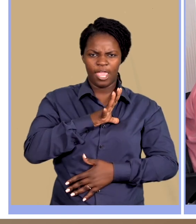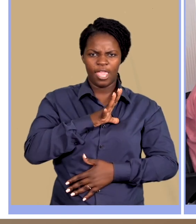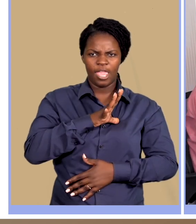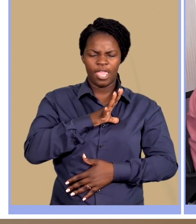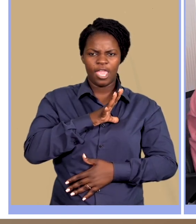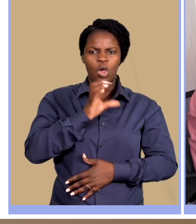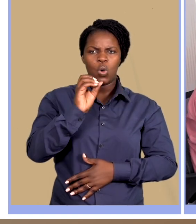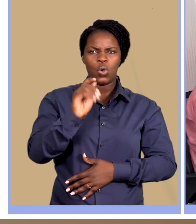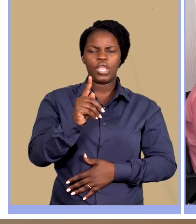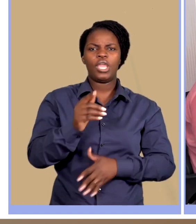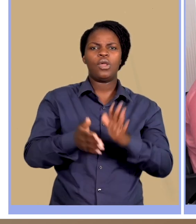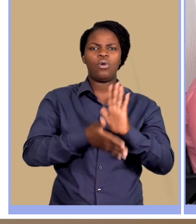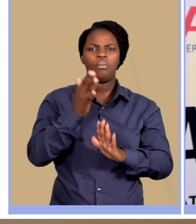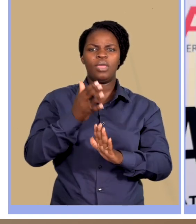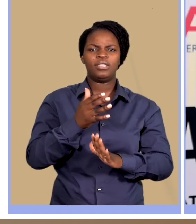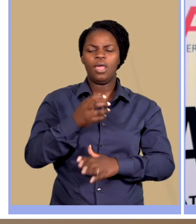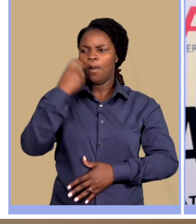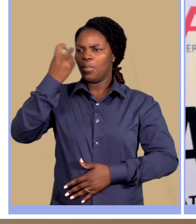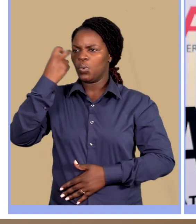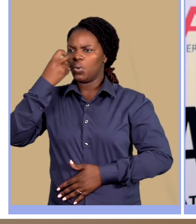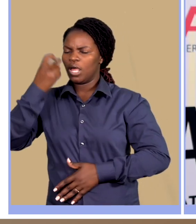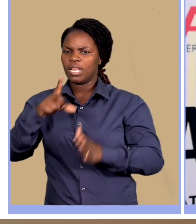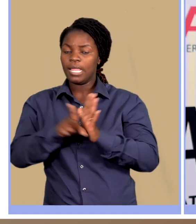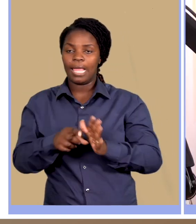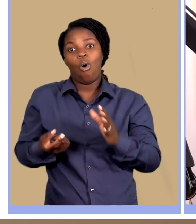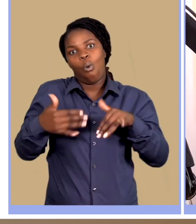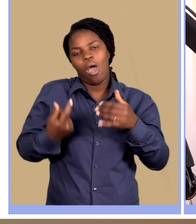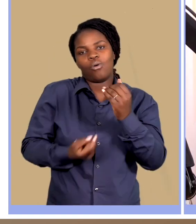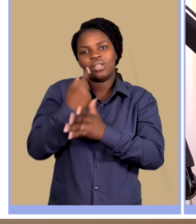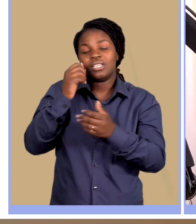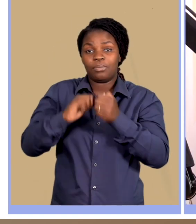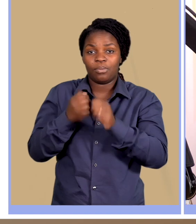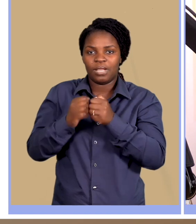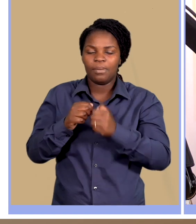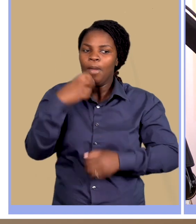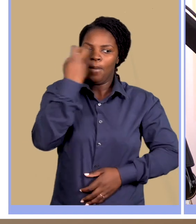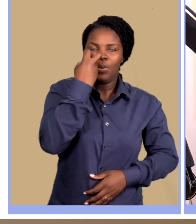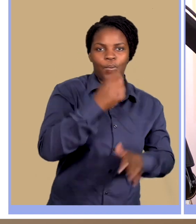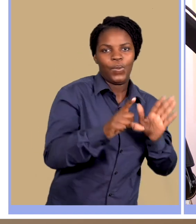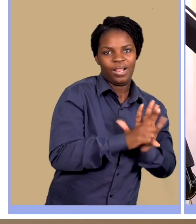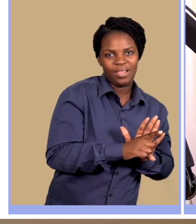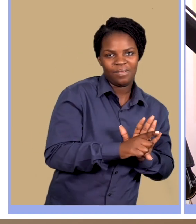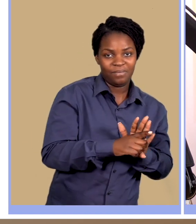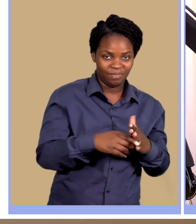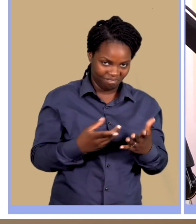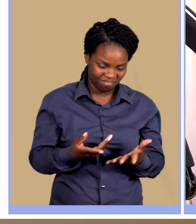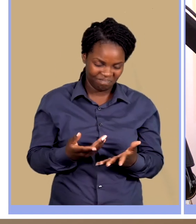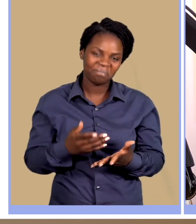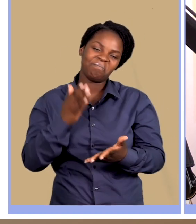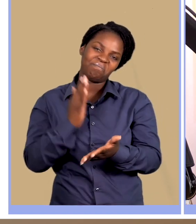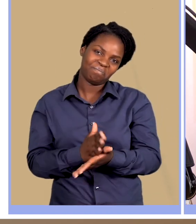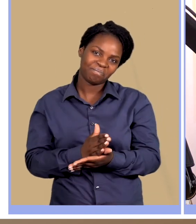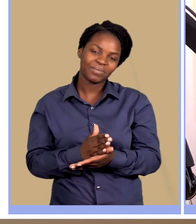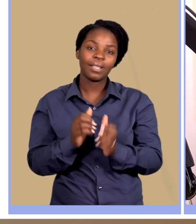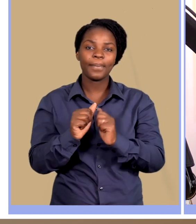imediato. Não, isso é verdade. É verdade. Eu acho que abordar o contexto legal em Moçambique é